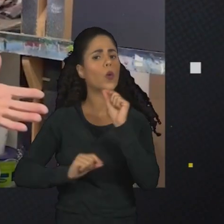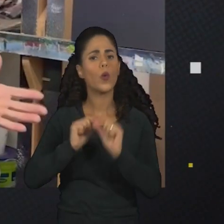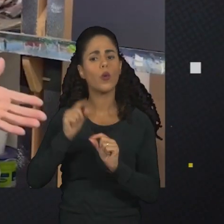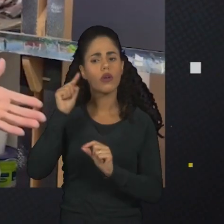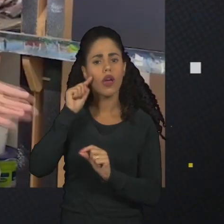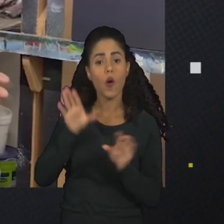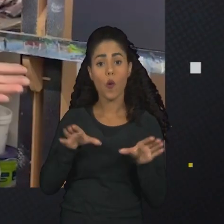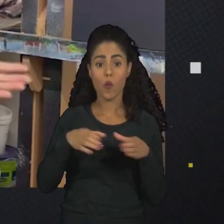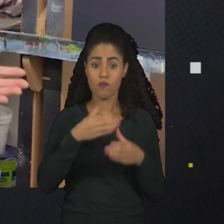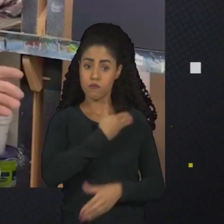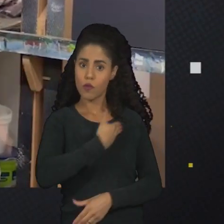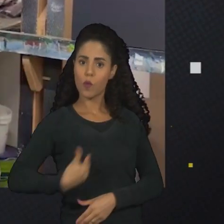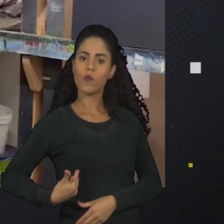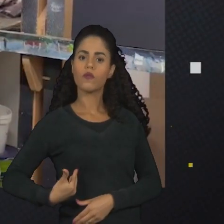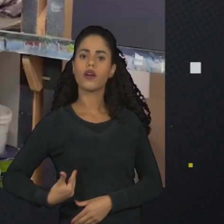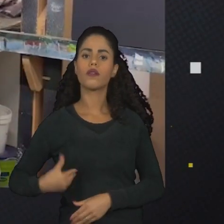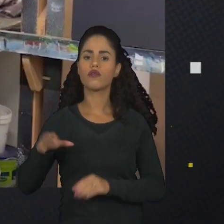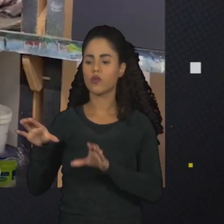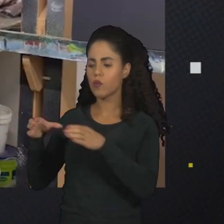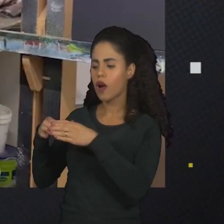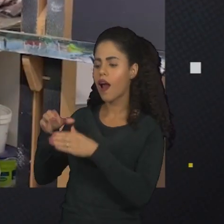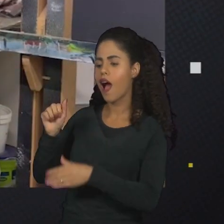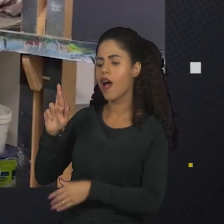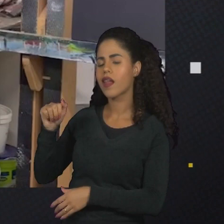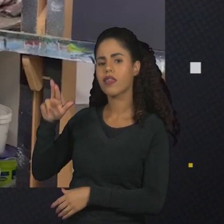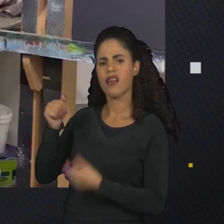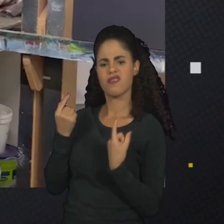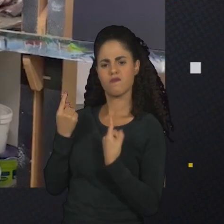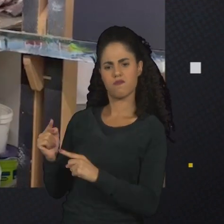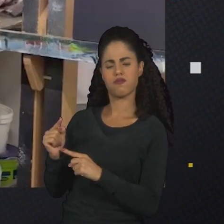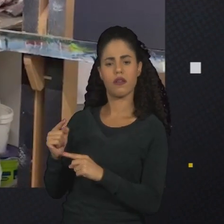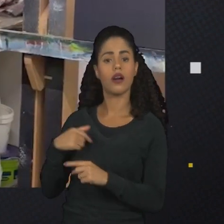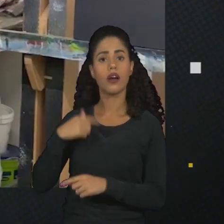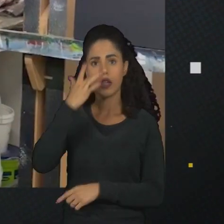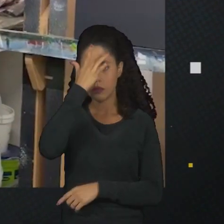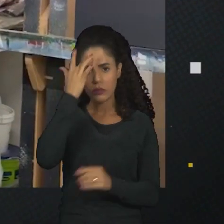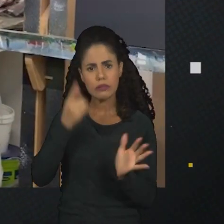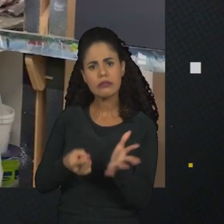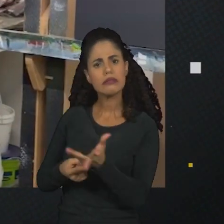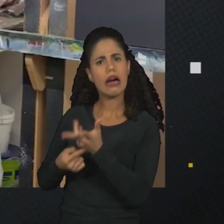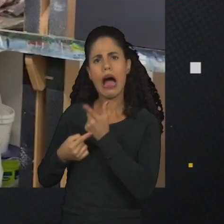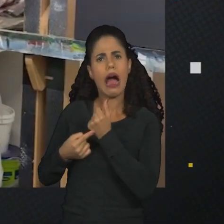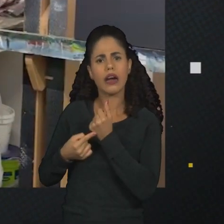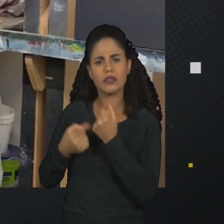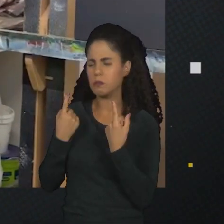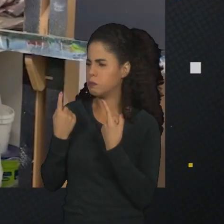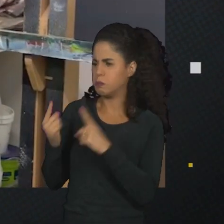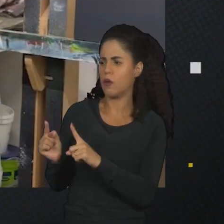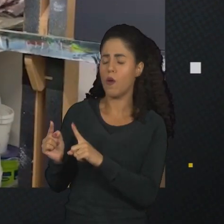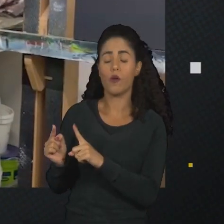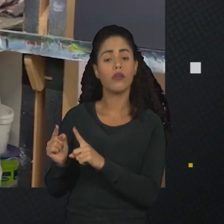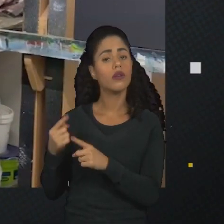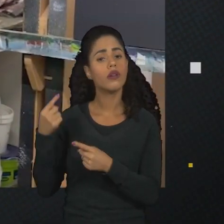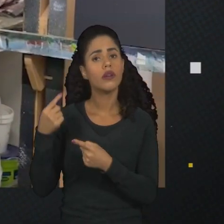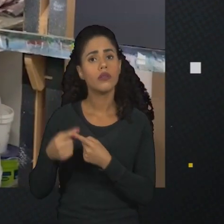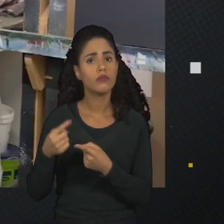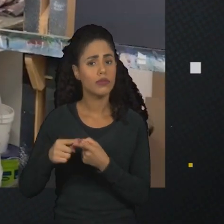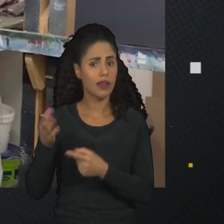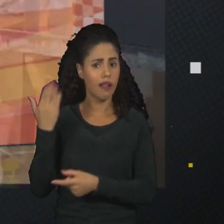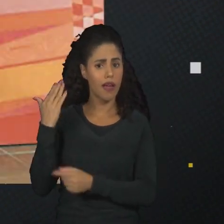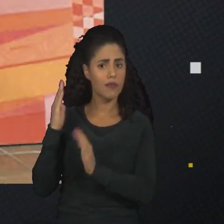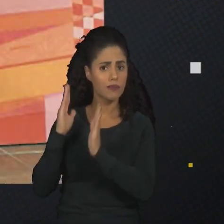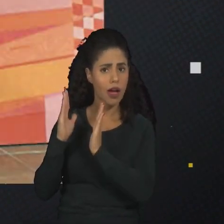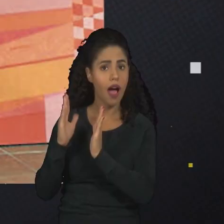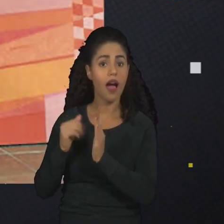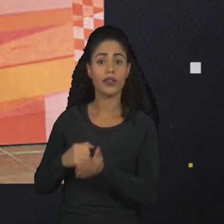do governo era o Arena, todo mundo era contra, todo o pessoal, todo o mundo da cultura era contra. E o Aldir Mendes